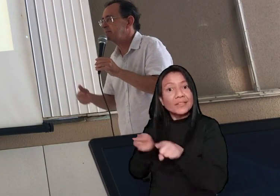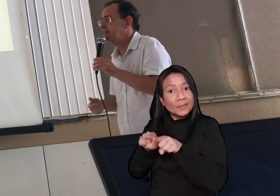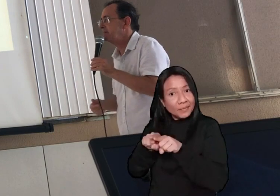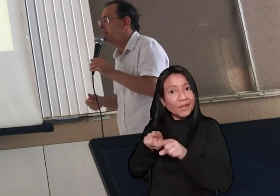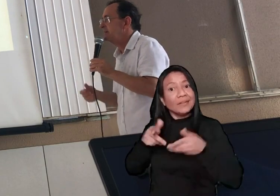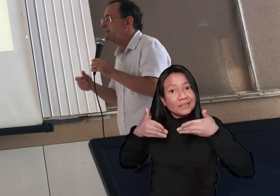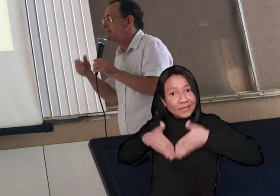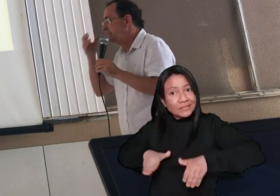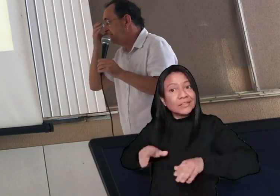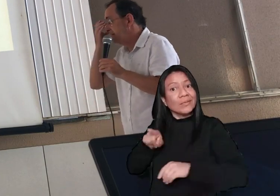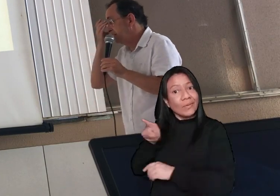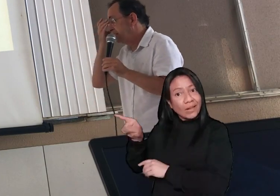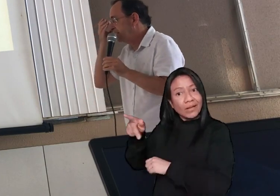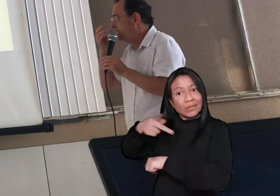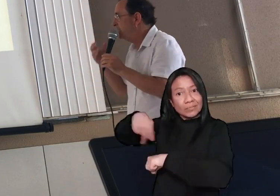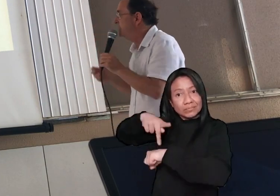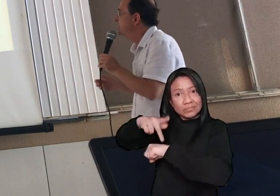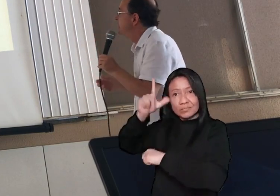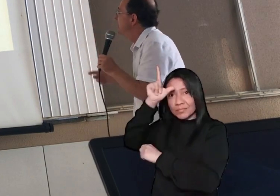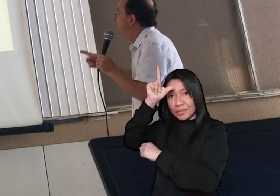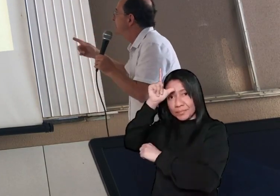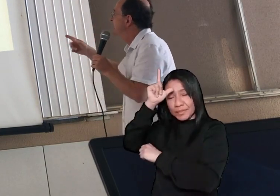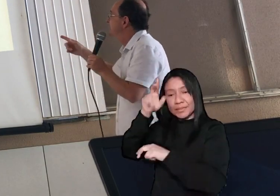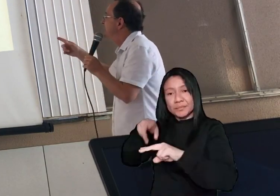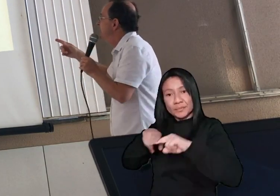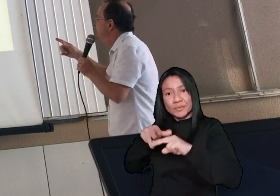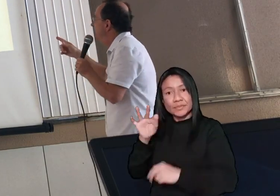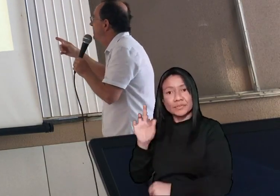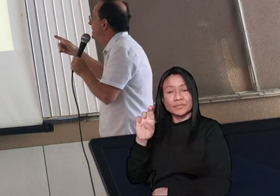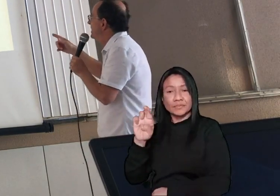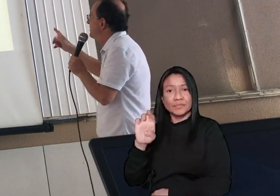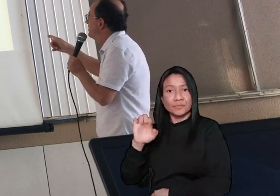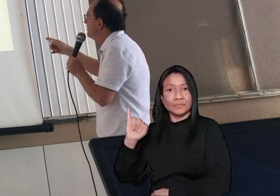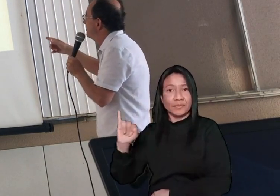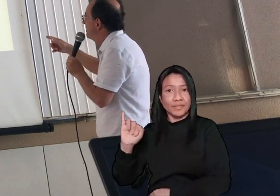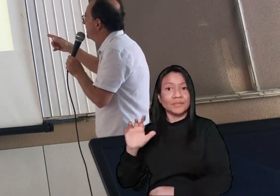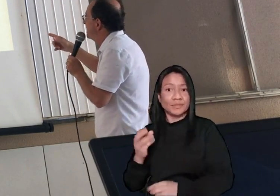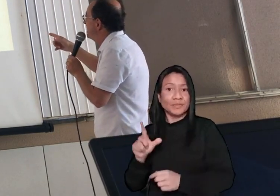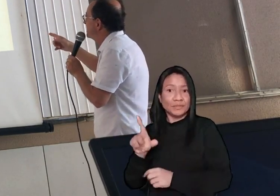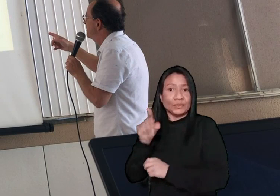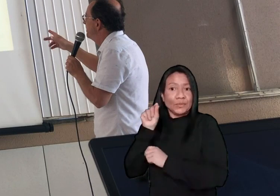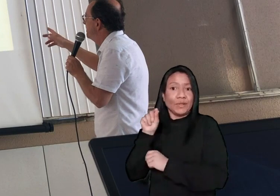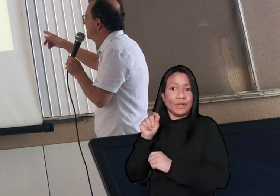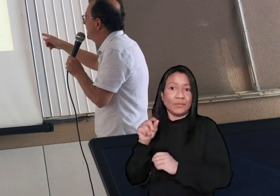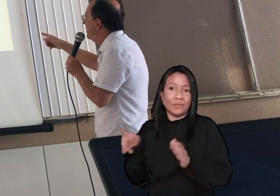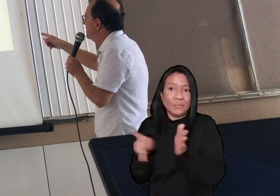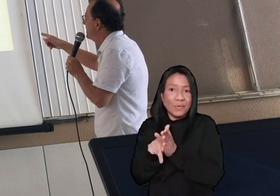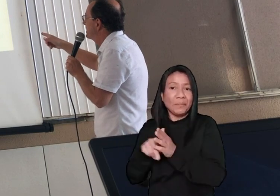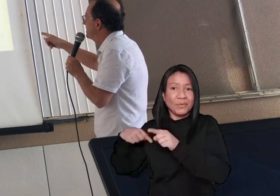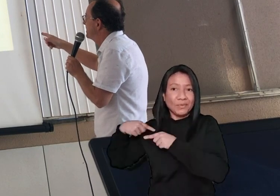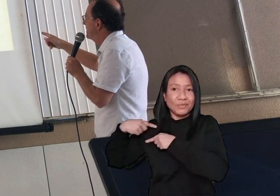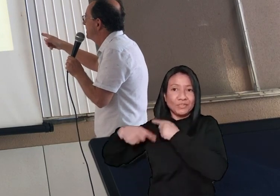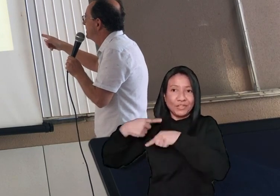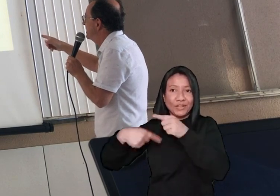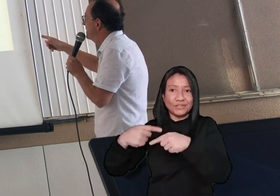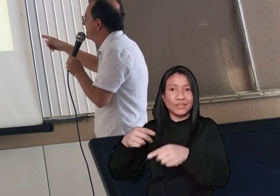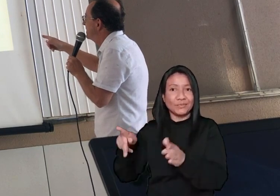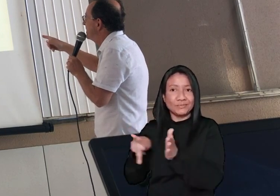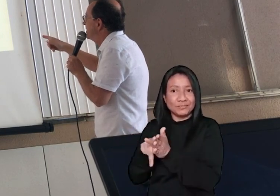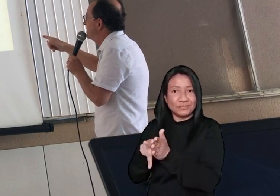essa questão de ser da Alemanha. Aqui é a primeira, acho que é a primeira aula